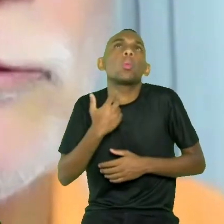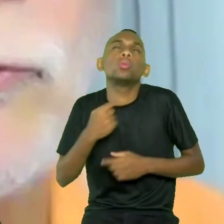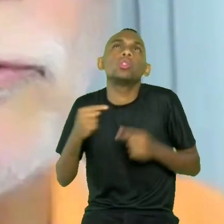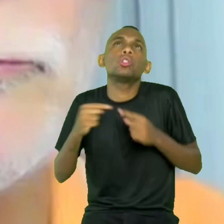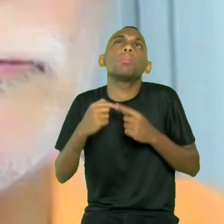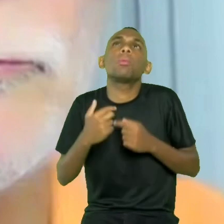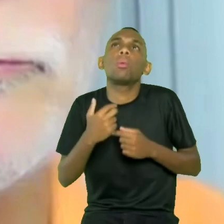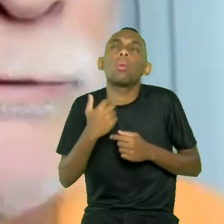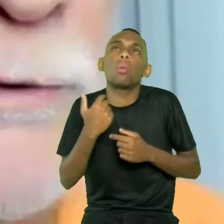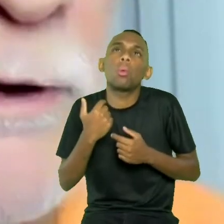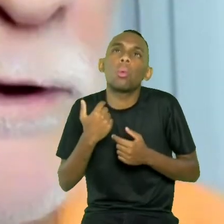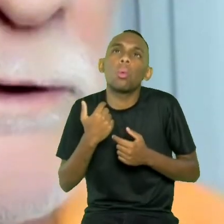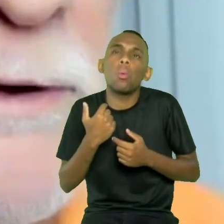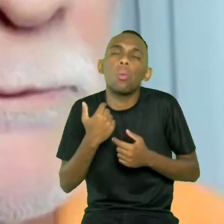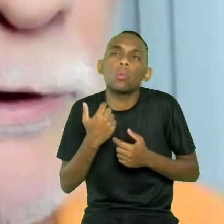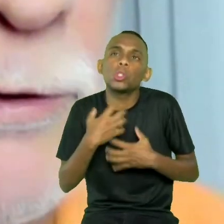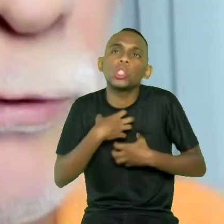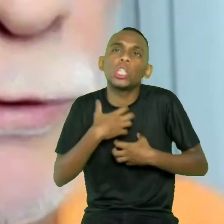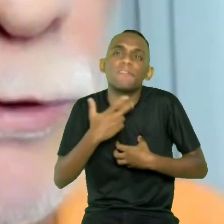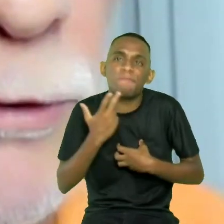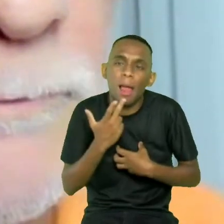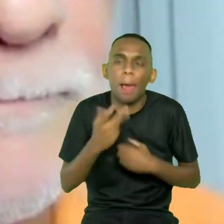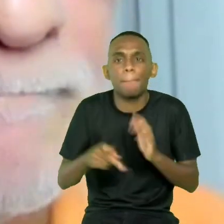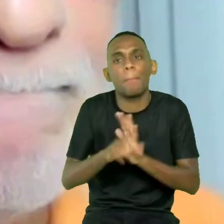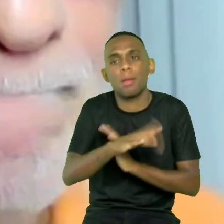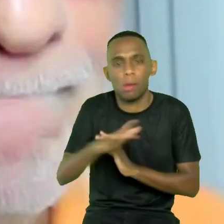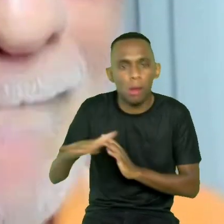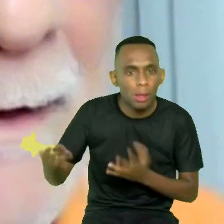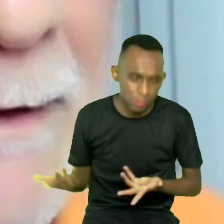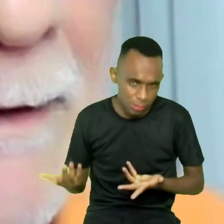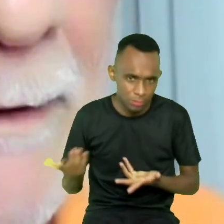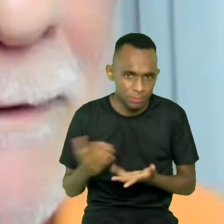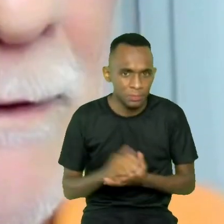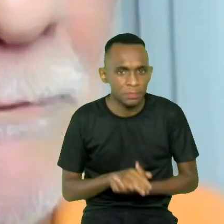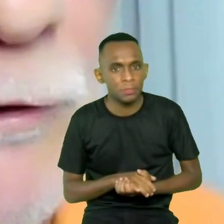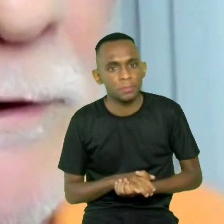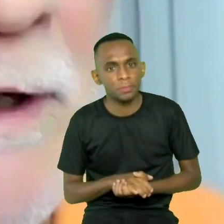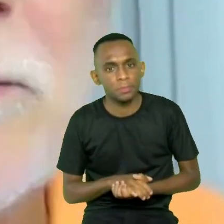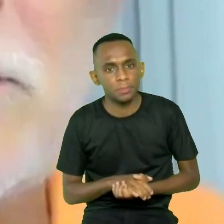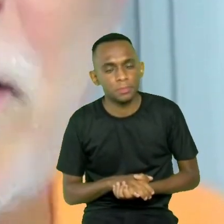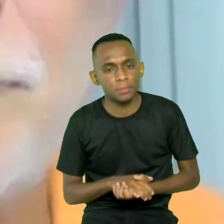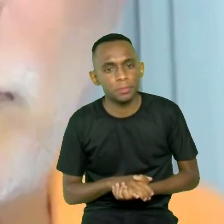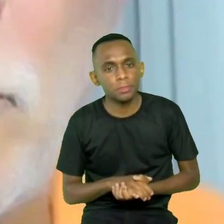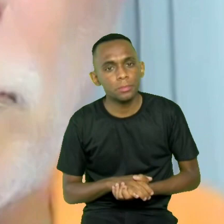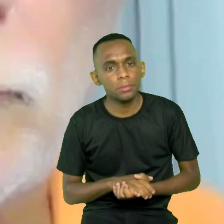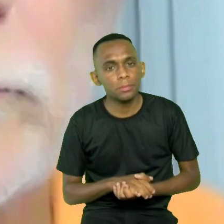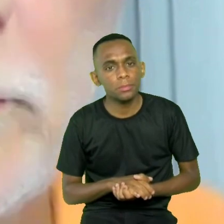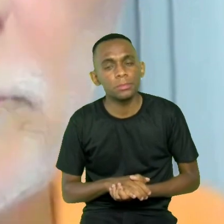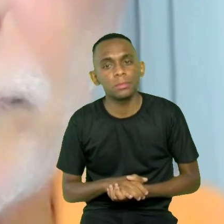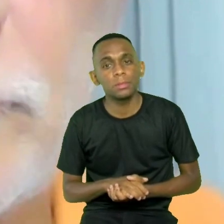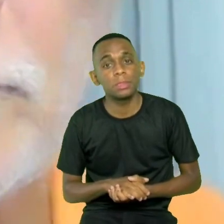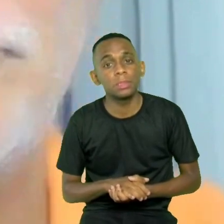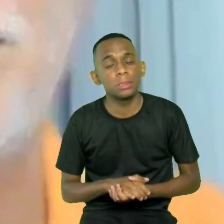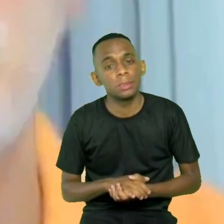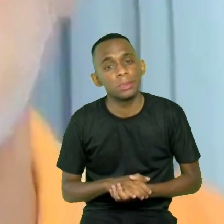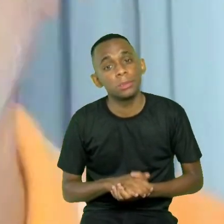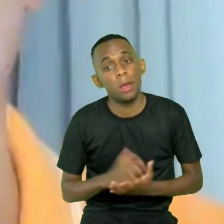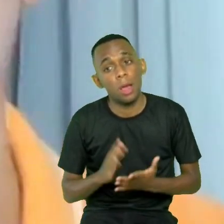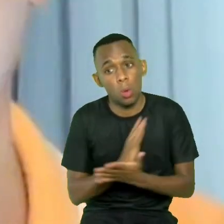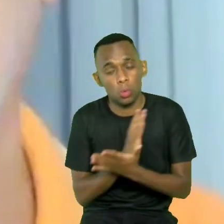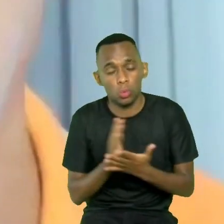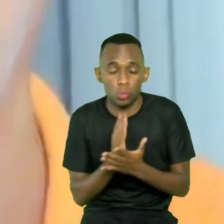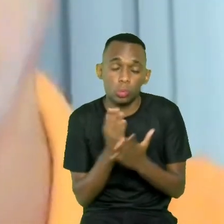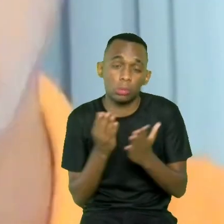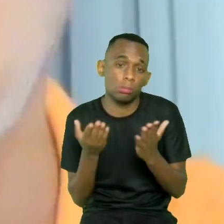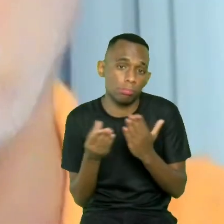até costumo ser muito ter muita reserva com alguns livros infantis